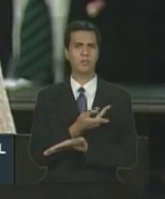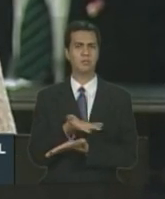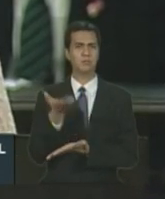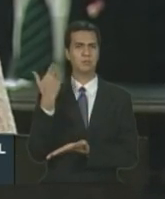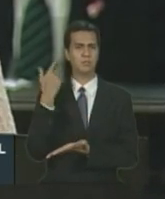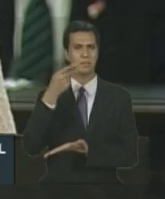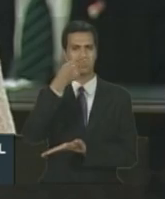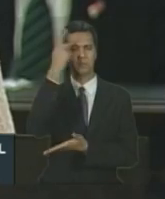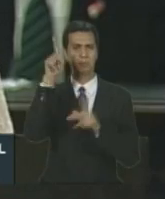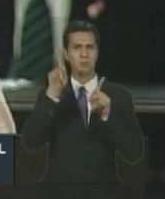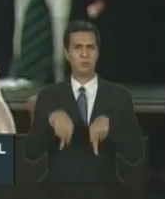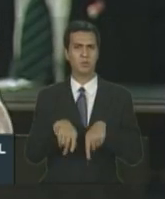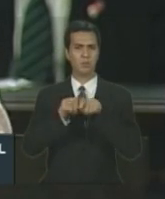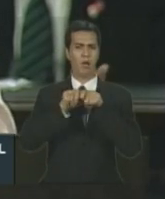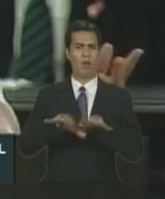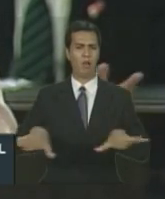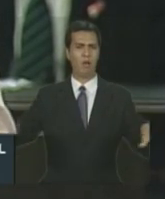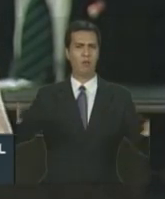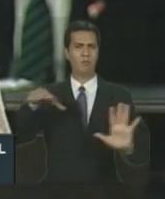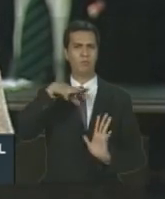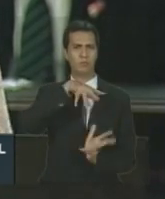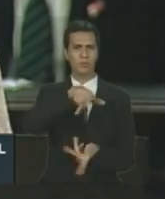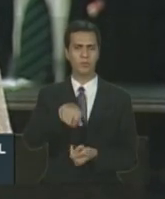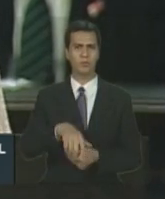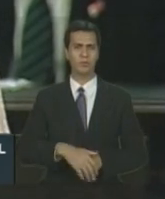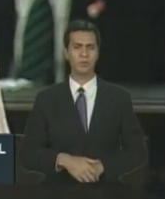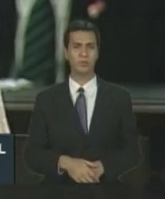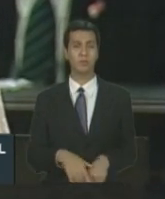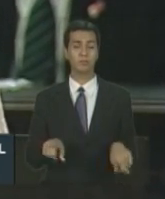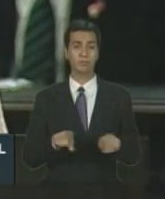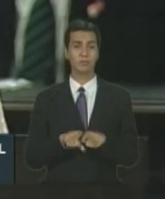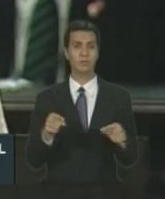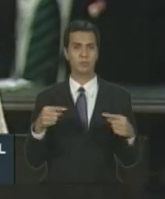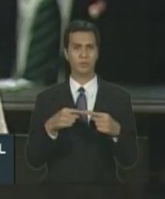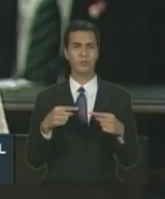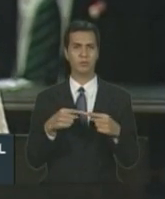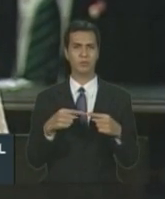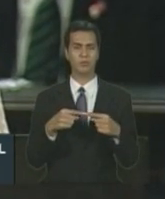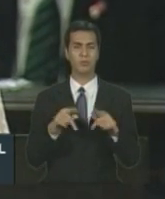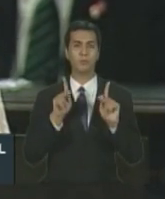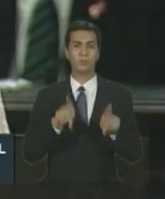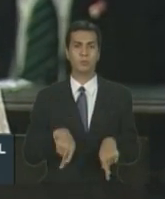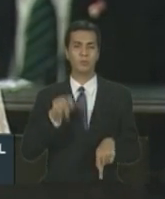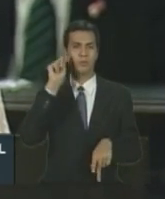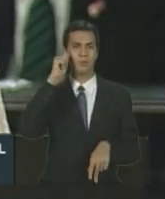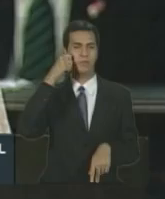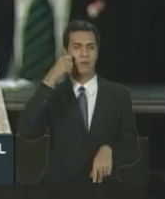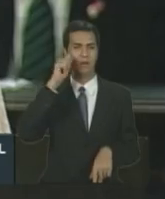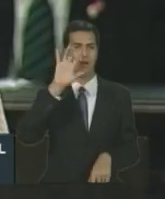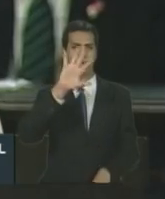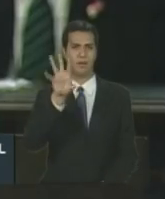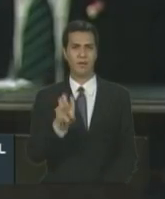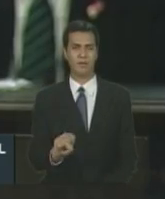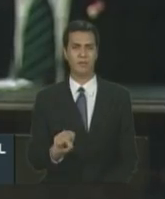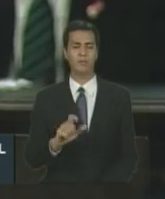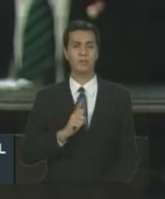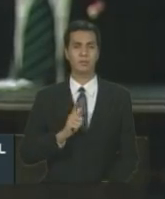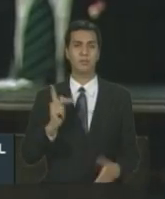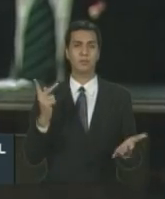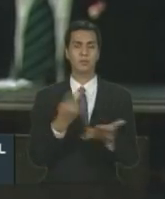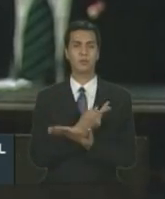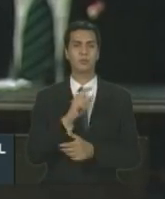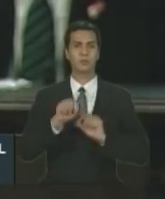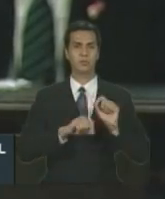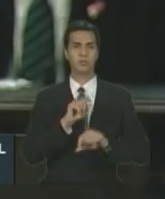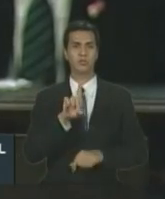aliás, até esse ponto tem em comum com a população africana aqui. Houve uma